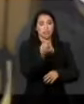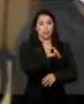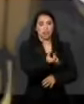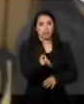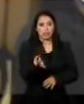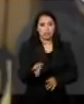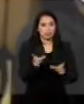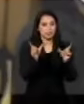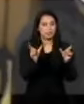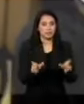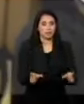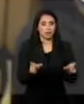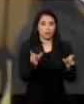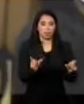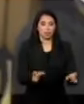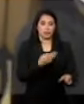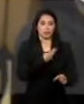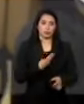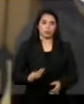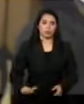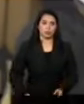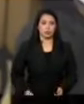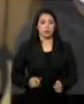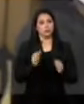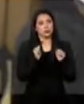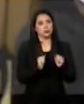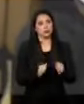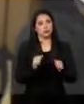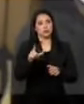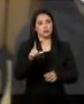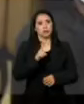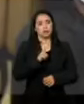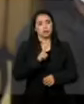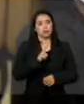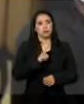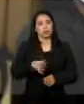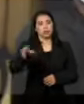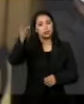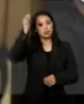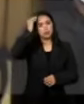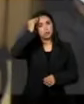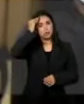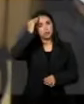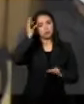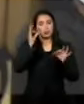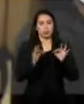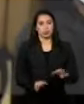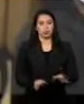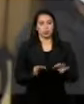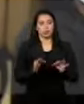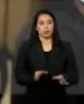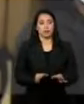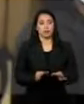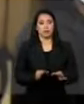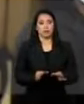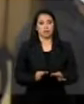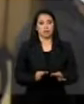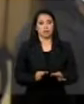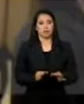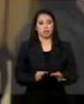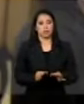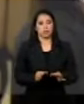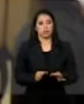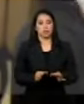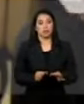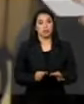senhoras e que tenhamos clareza e possamos refletir rapidamente refletir